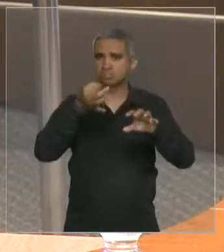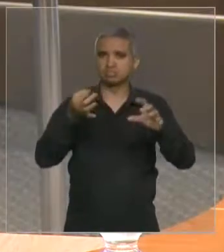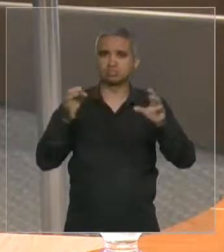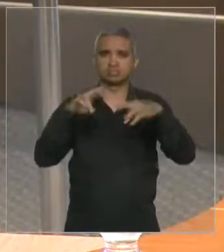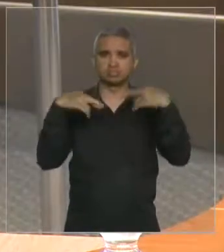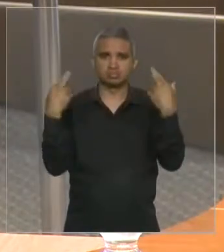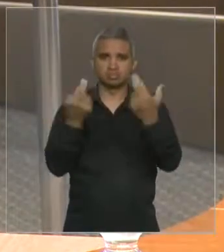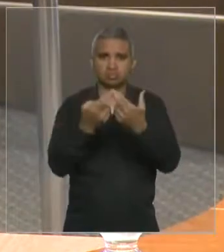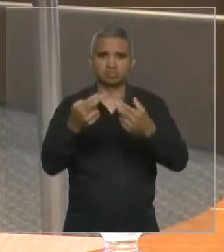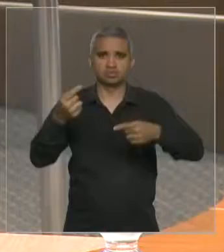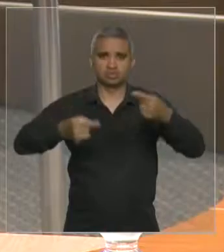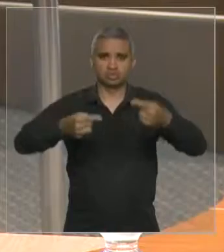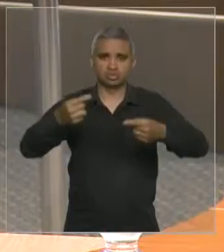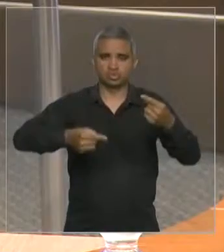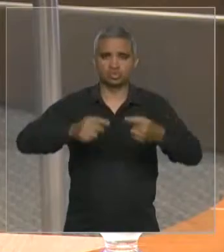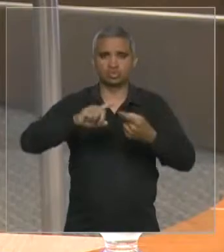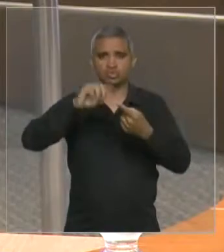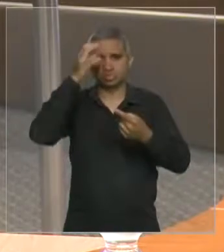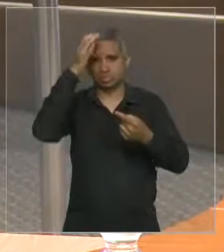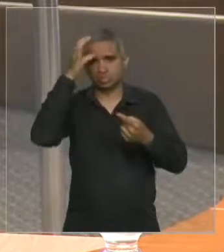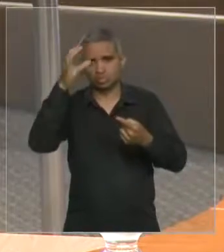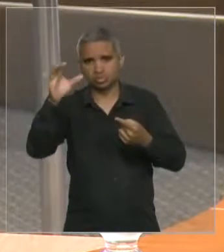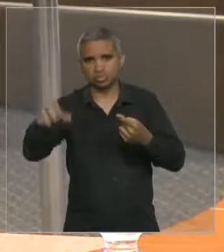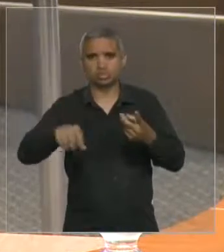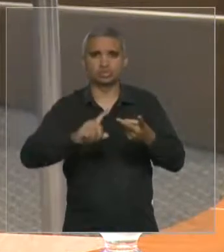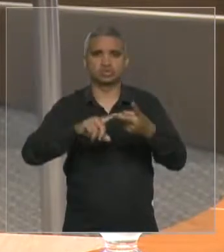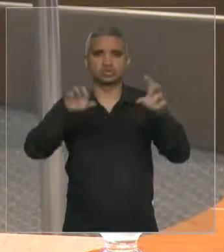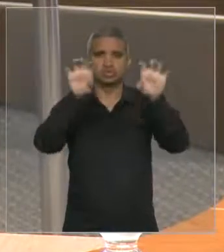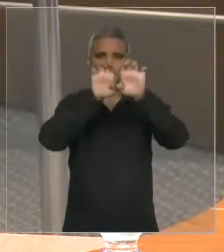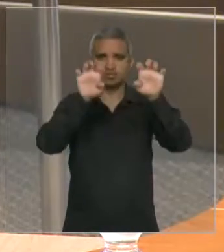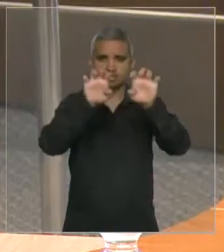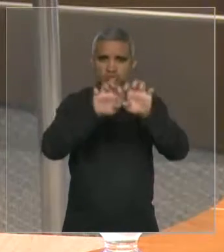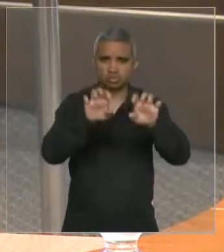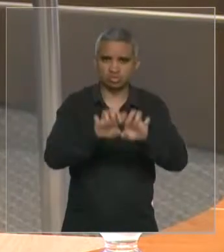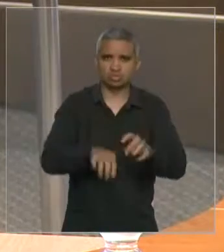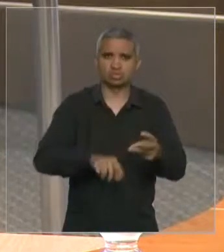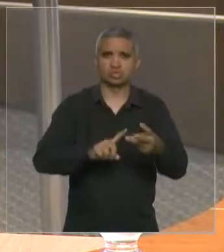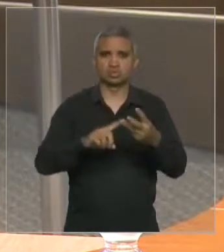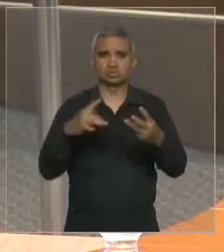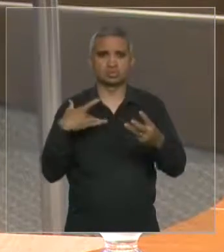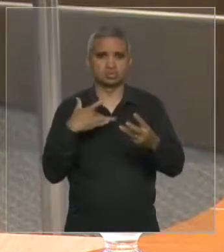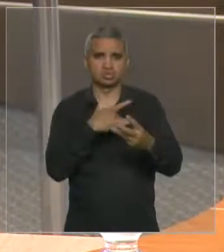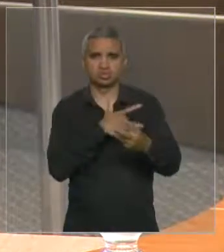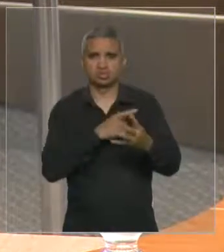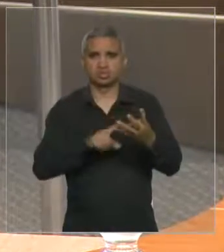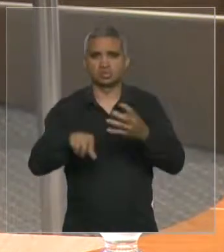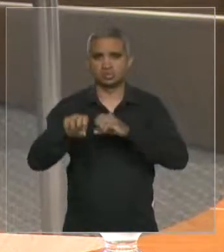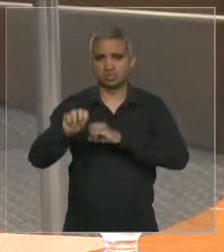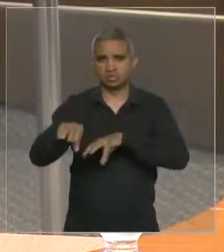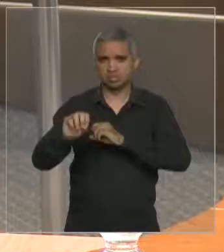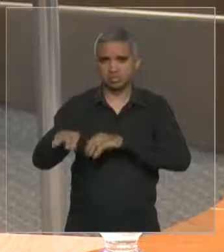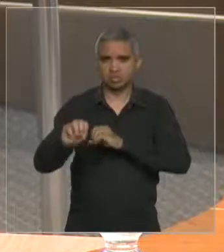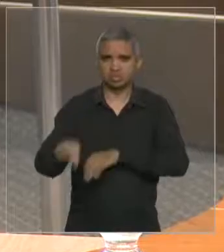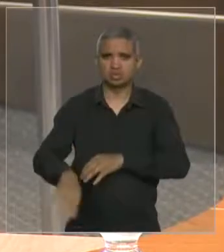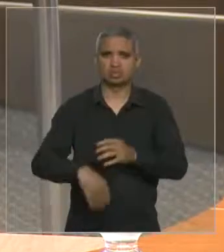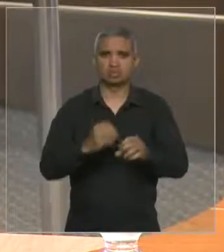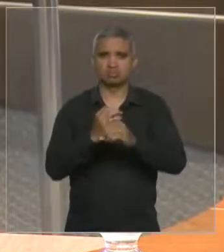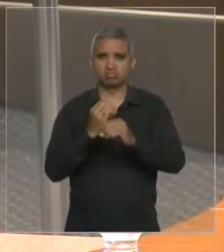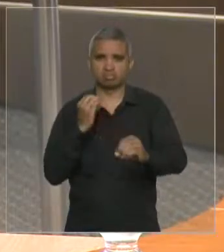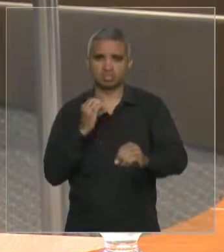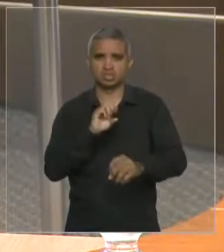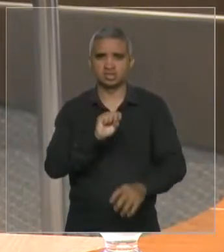cultura, discutir infraestrutura, discutir saúde, educação, saneamento básico,